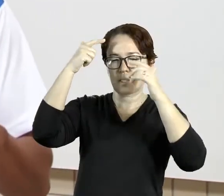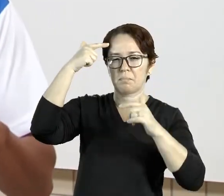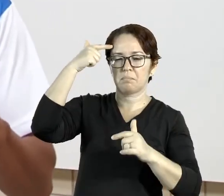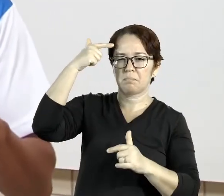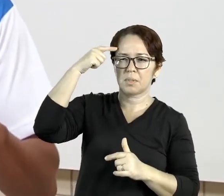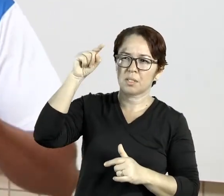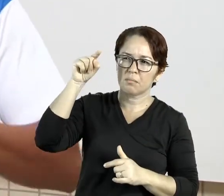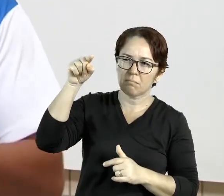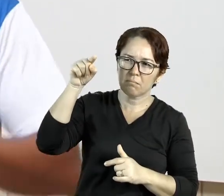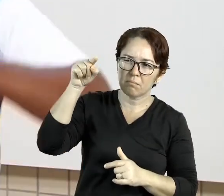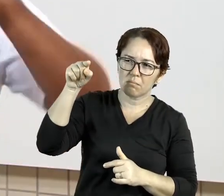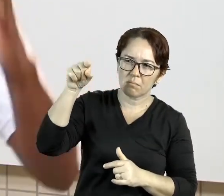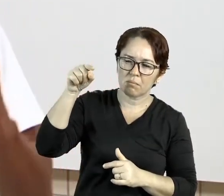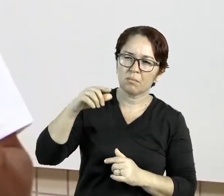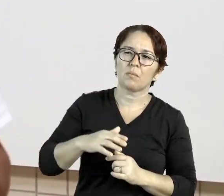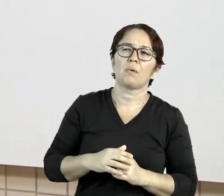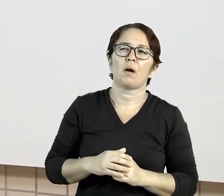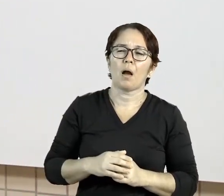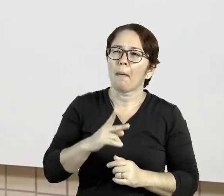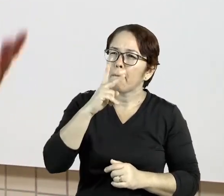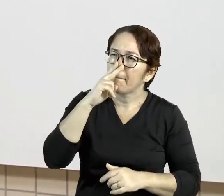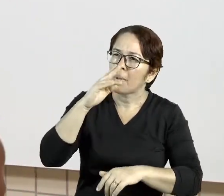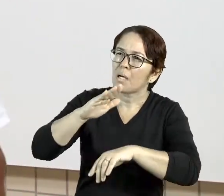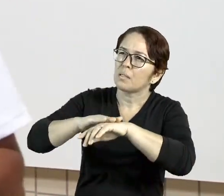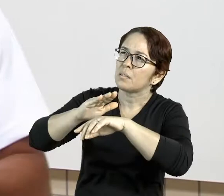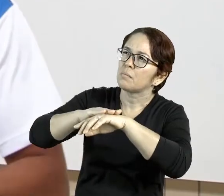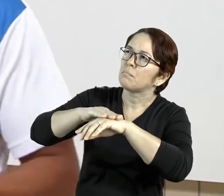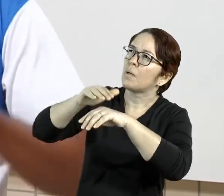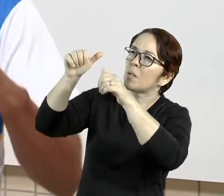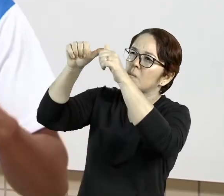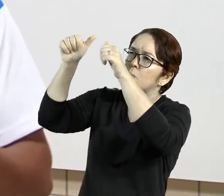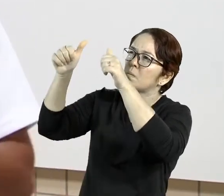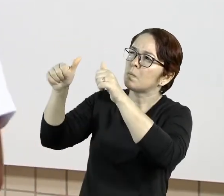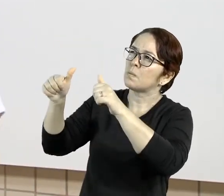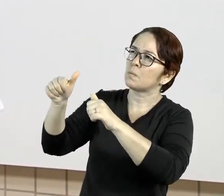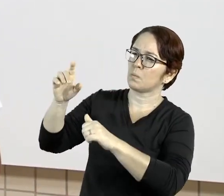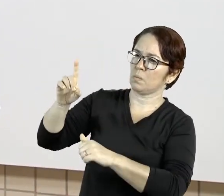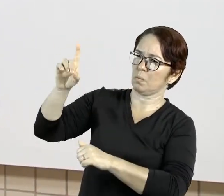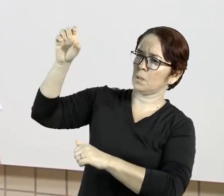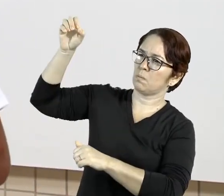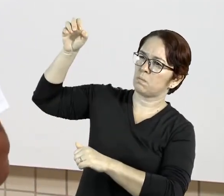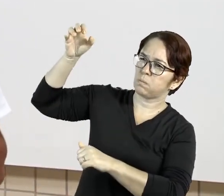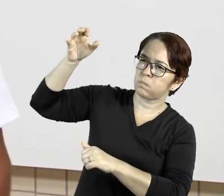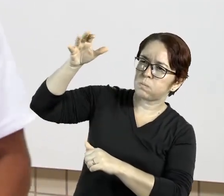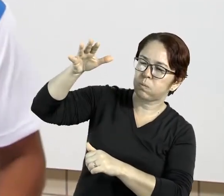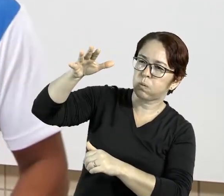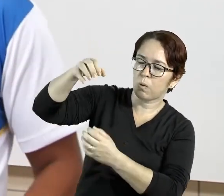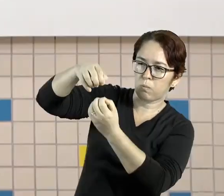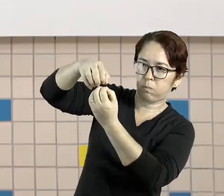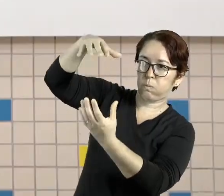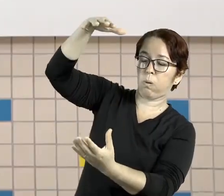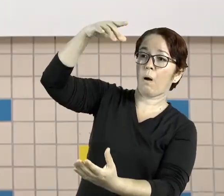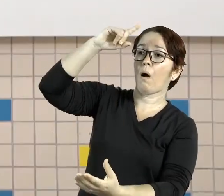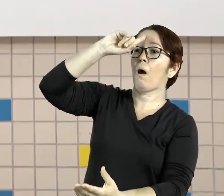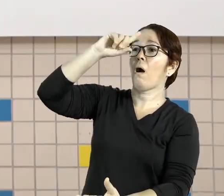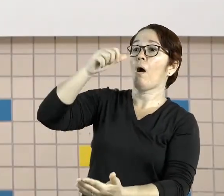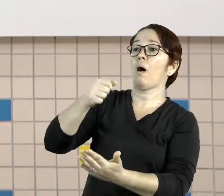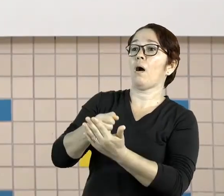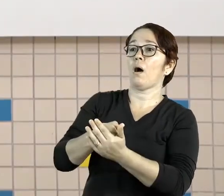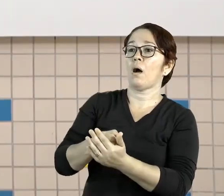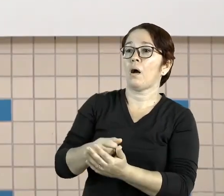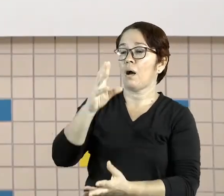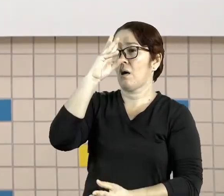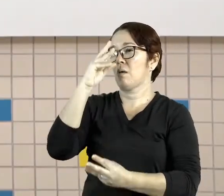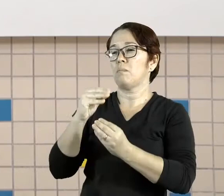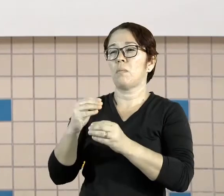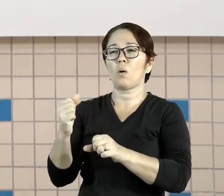imagem seria um sinal dos deuses, para que eles pudessem construir o grande Império Asteca. Gente, mas veja